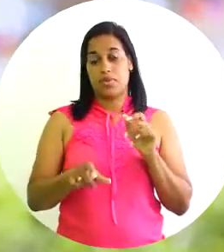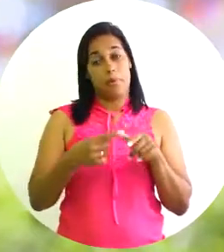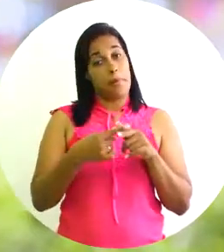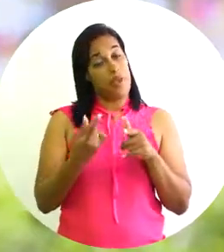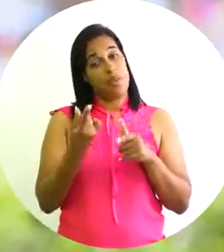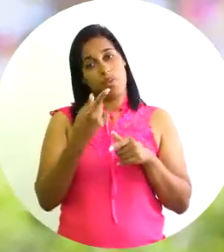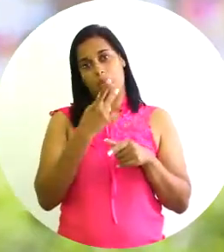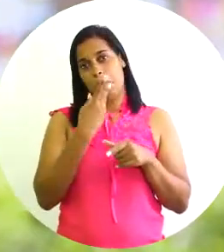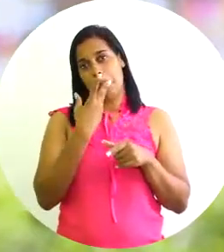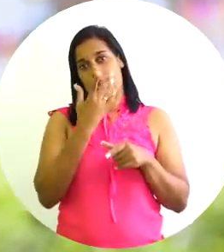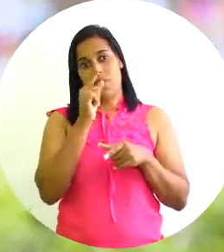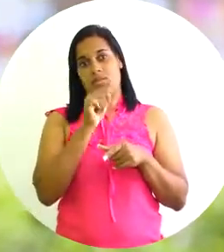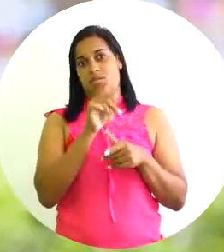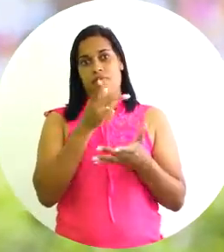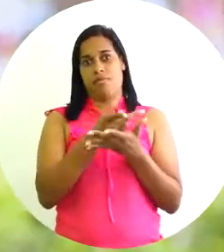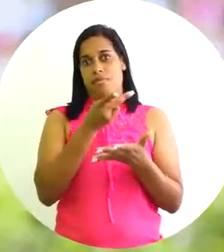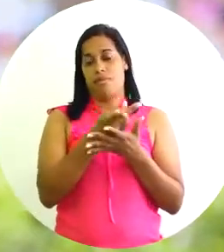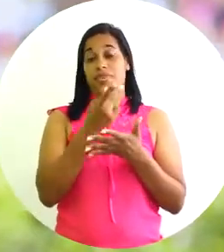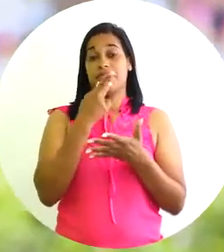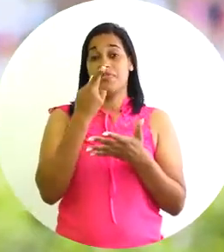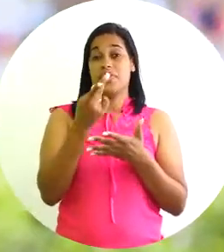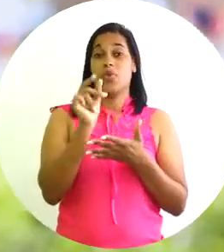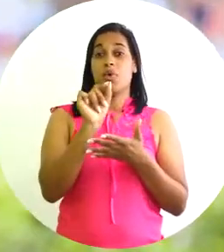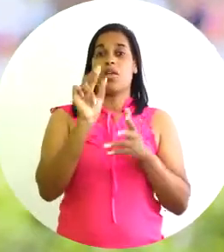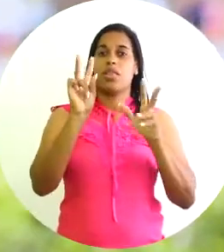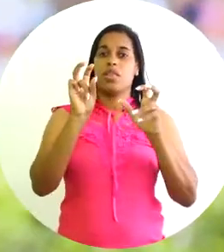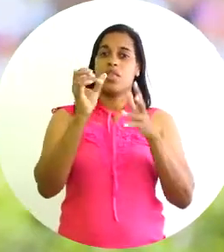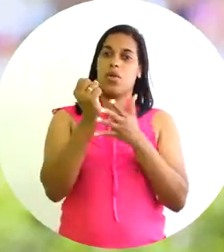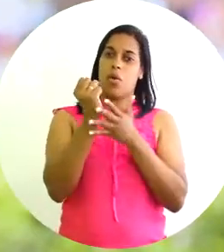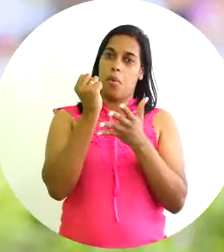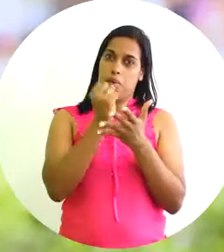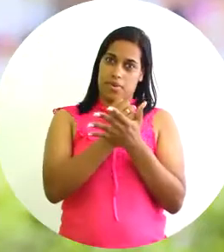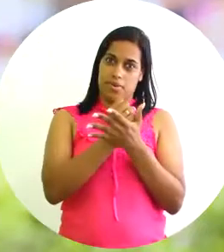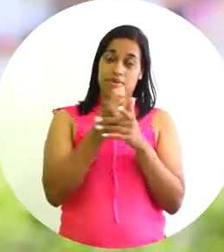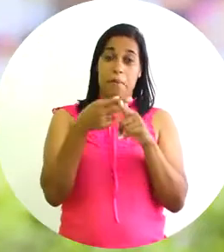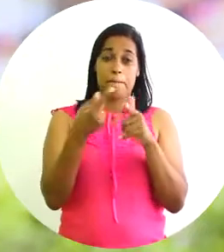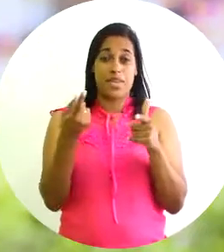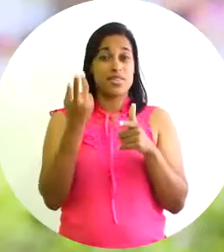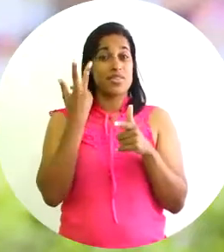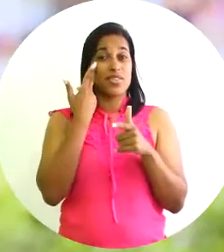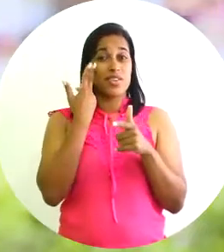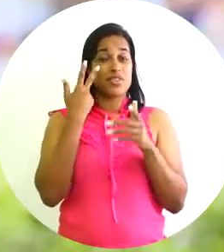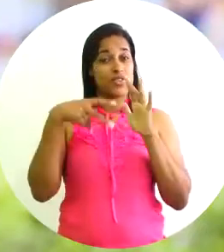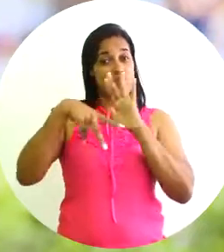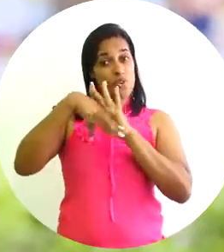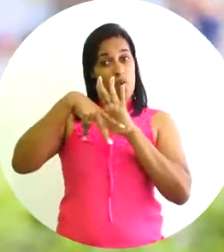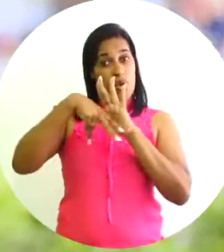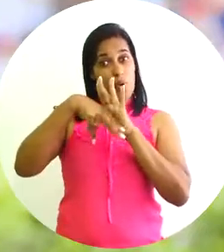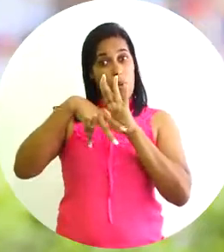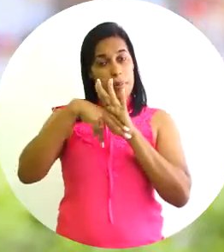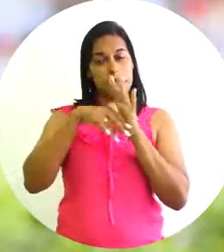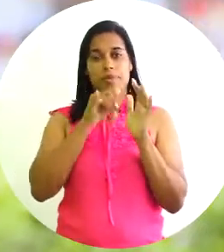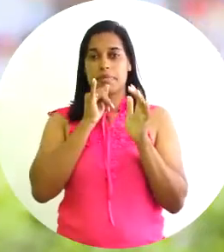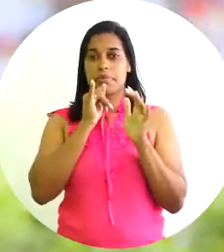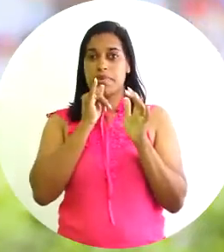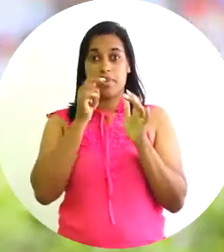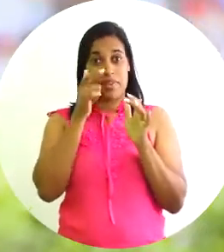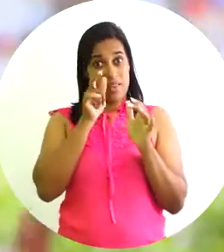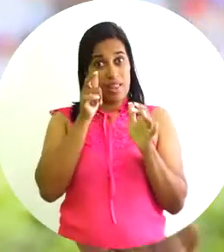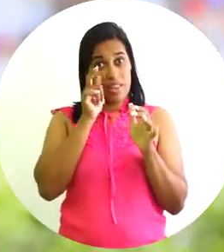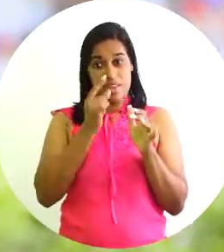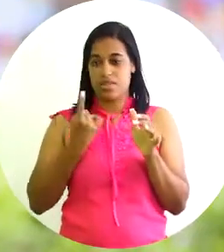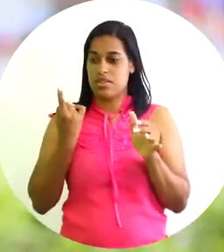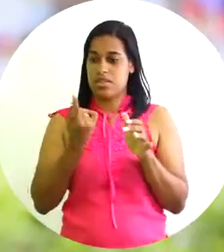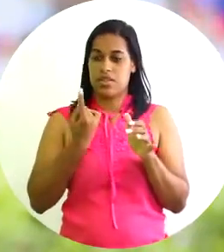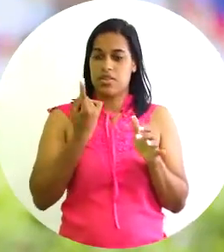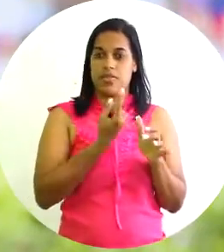bem isso que acontece quando nós falamos de documentação. Geralmente as normas servem para que não se sobreponha o interesse individual